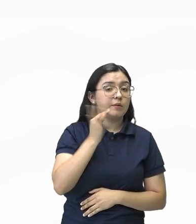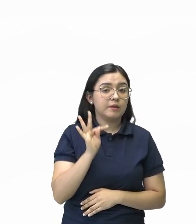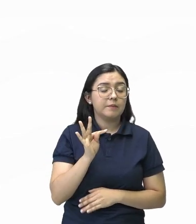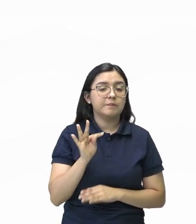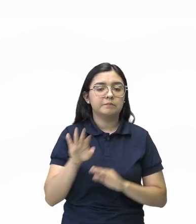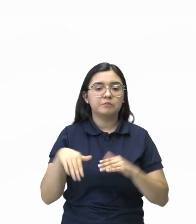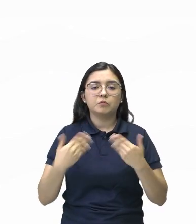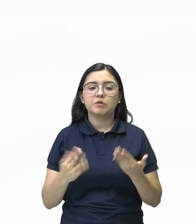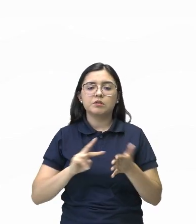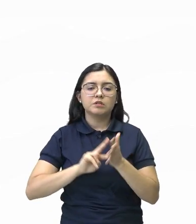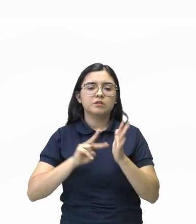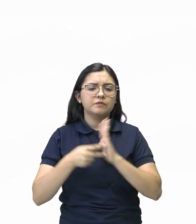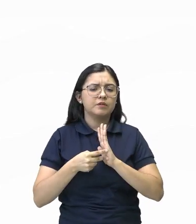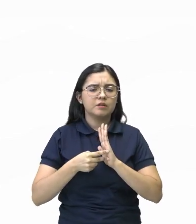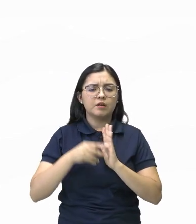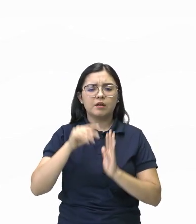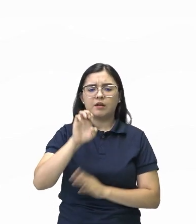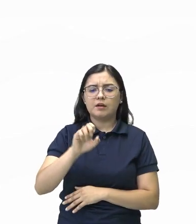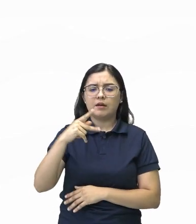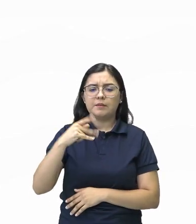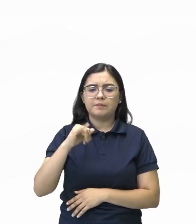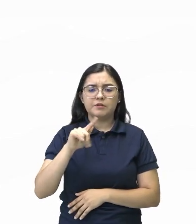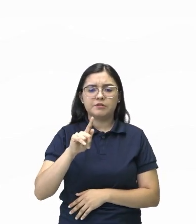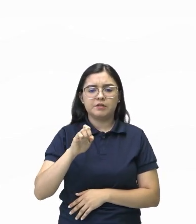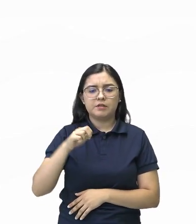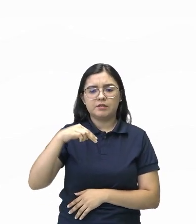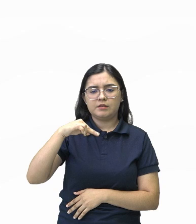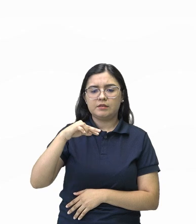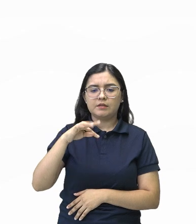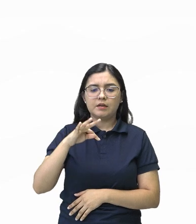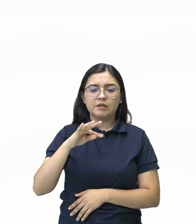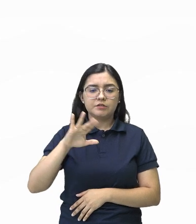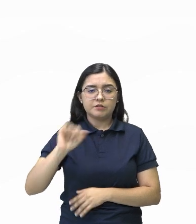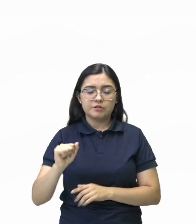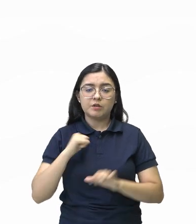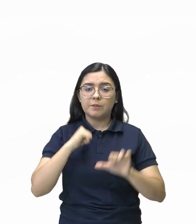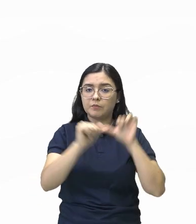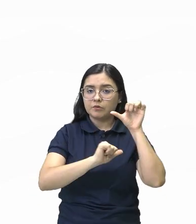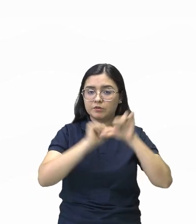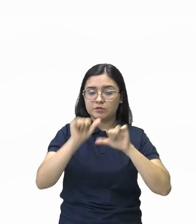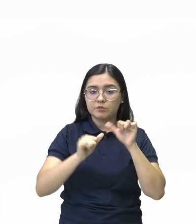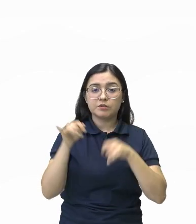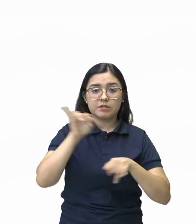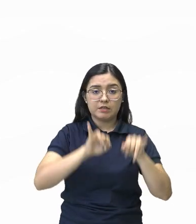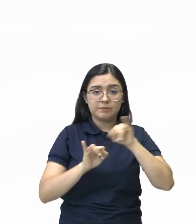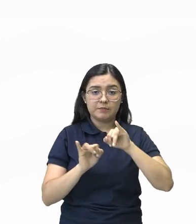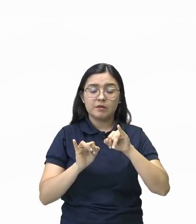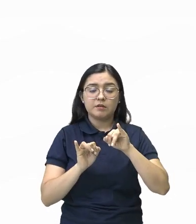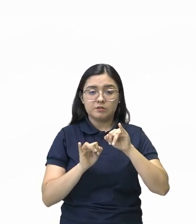é a epigenética? São as modificações químicas, né, no DNA,